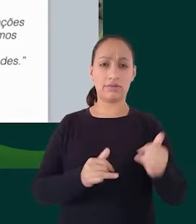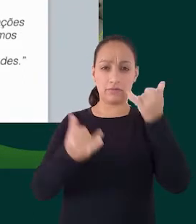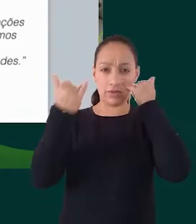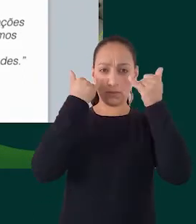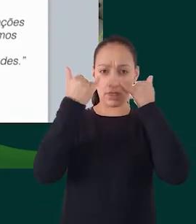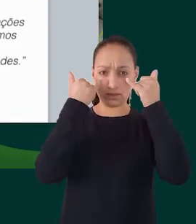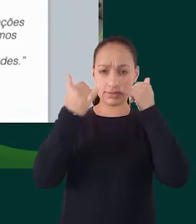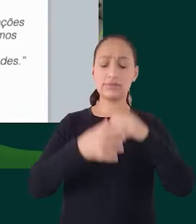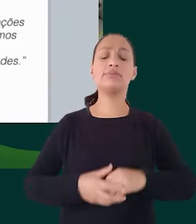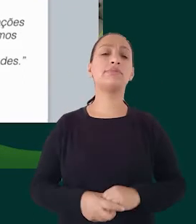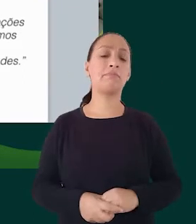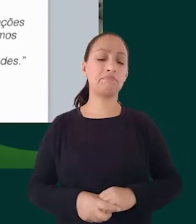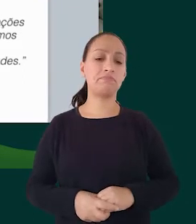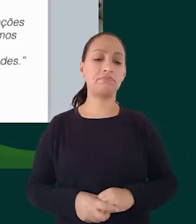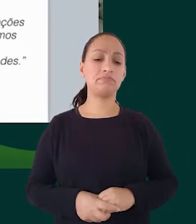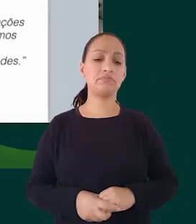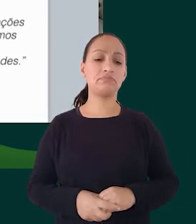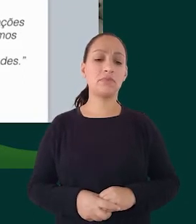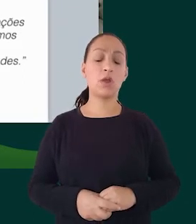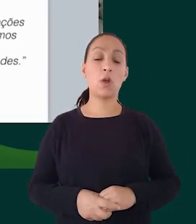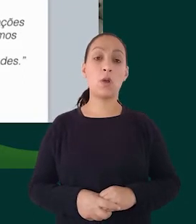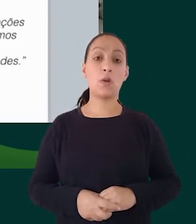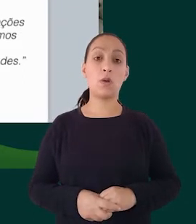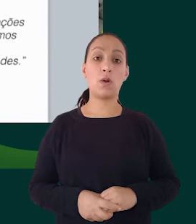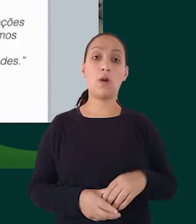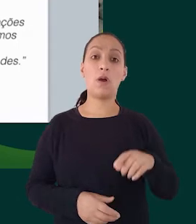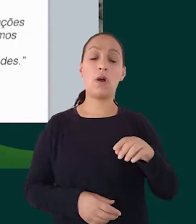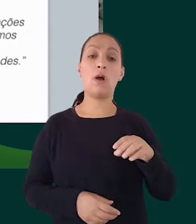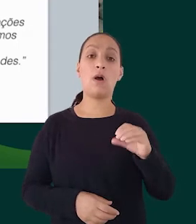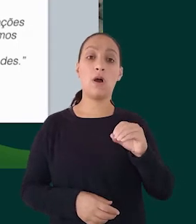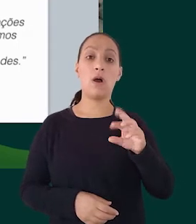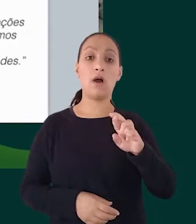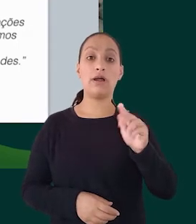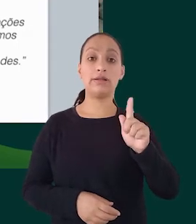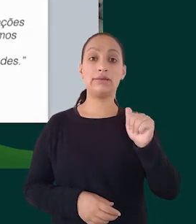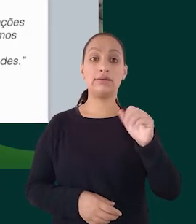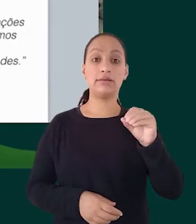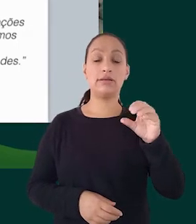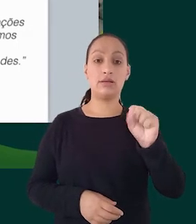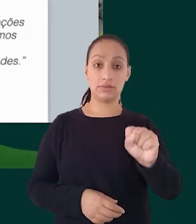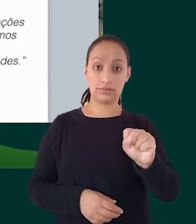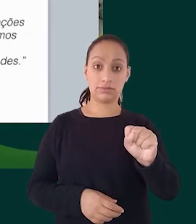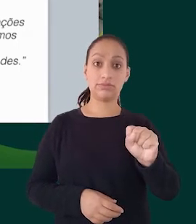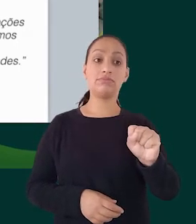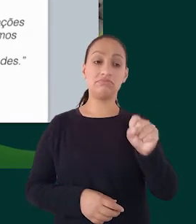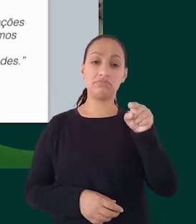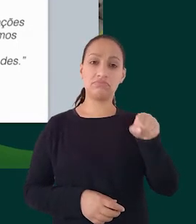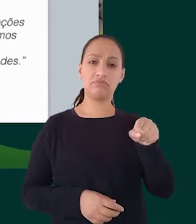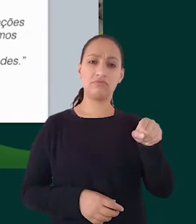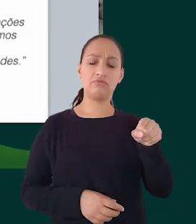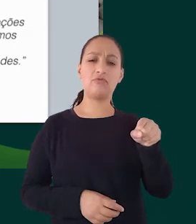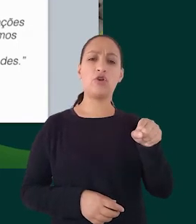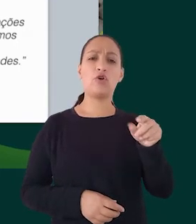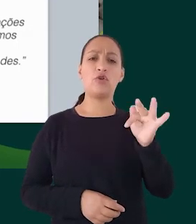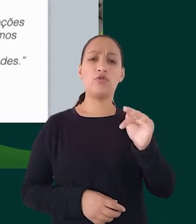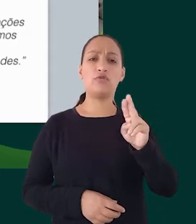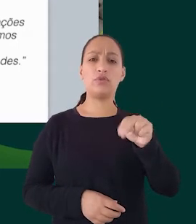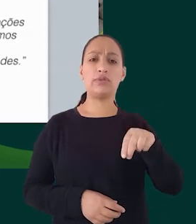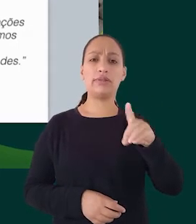os órgãos governamentais eles têm o dever de disponibilizar